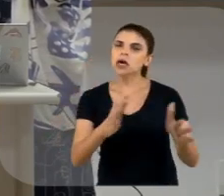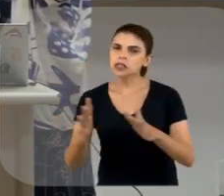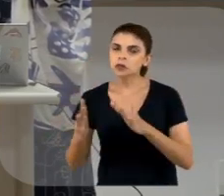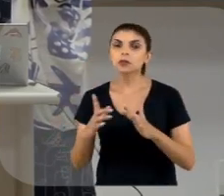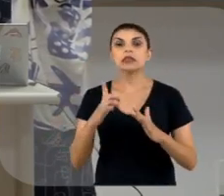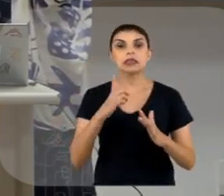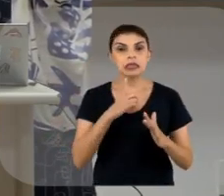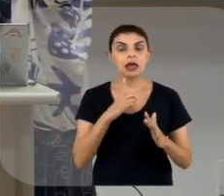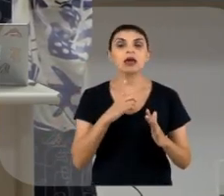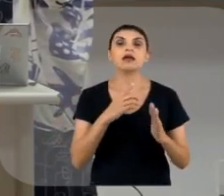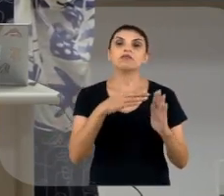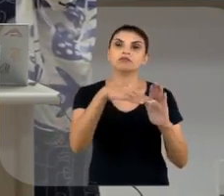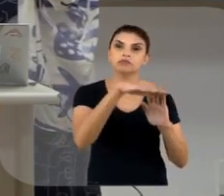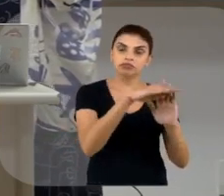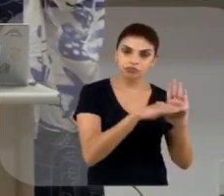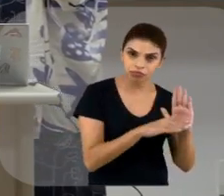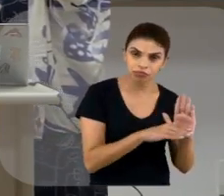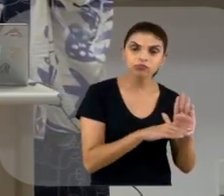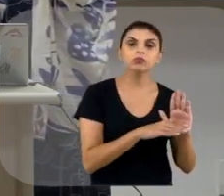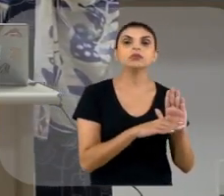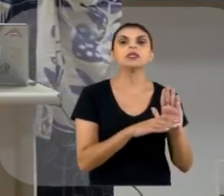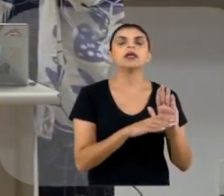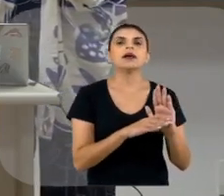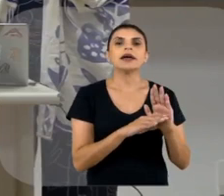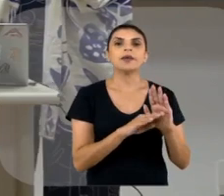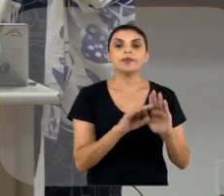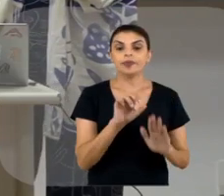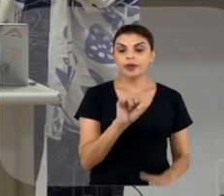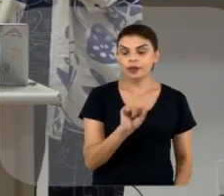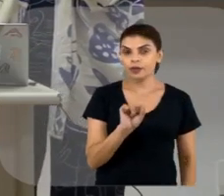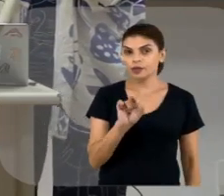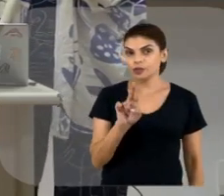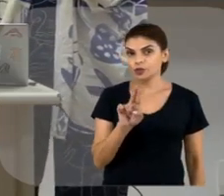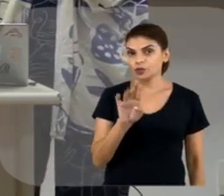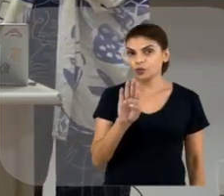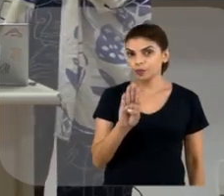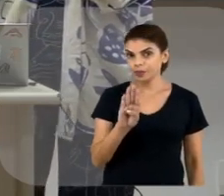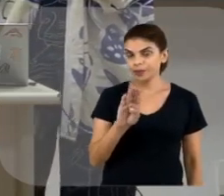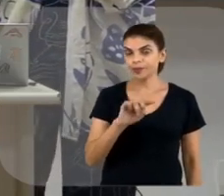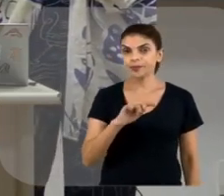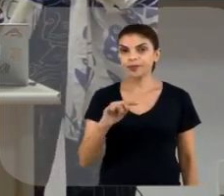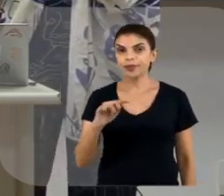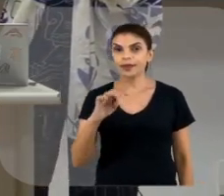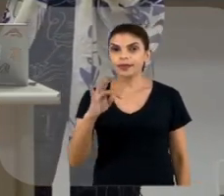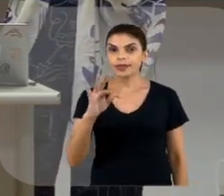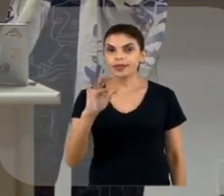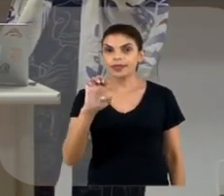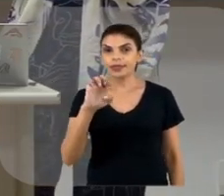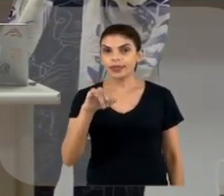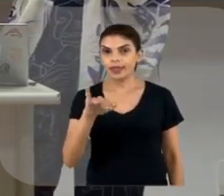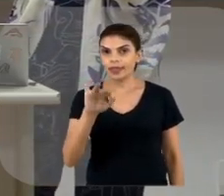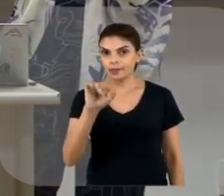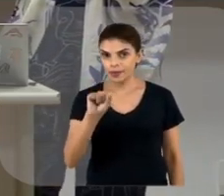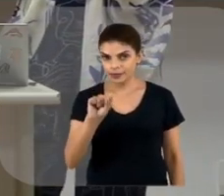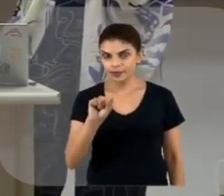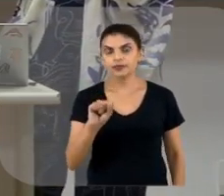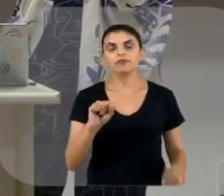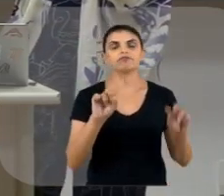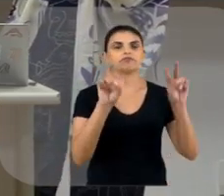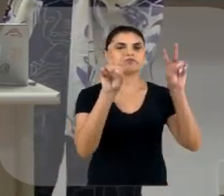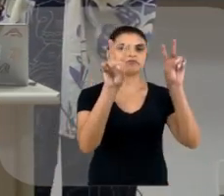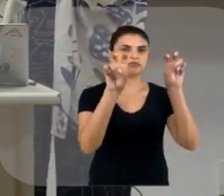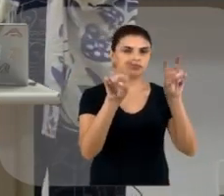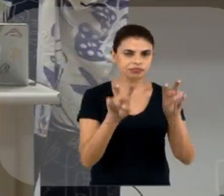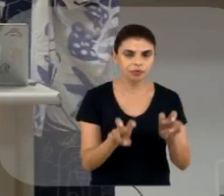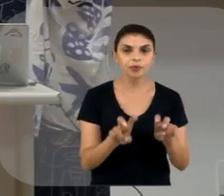uma referência mesmo, subtemas que a gente pensa em abordar, aí quando,